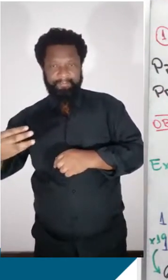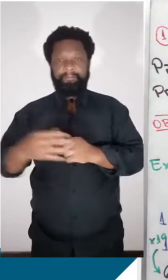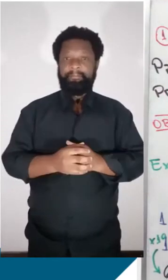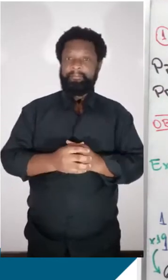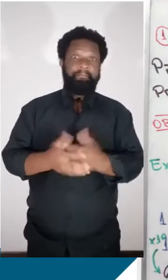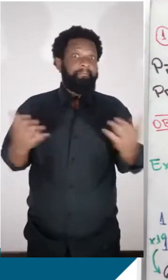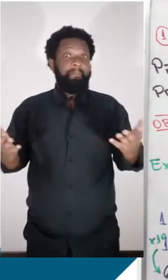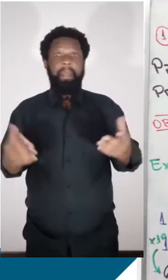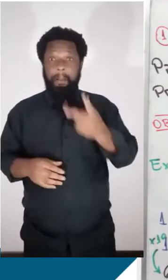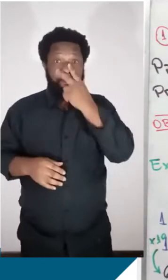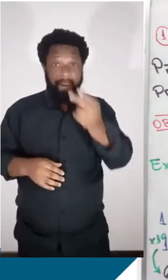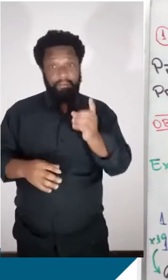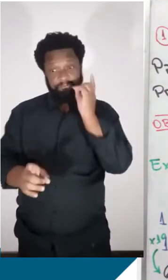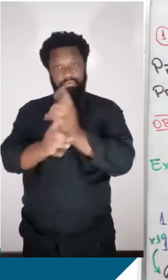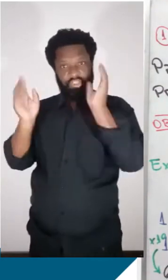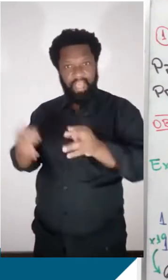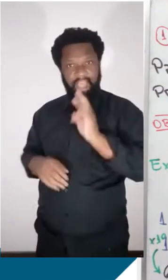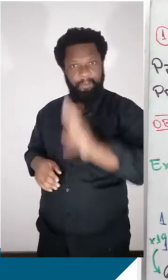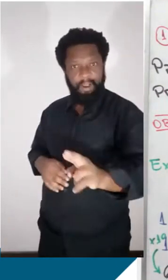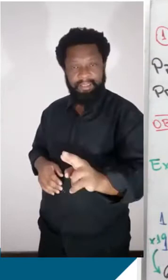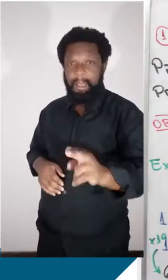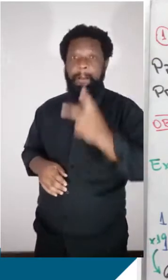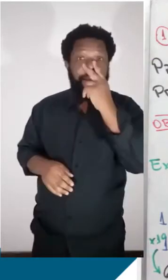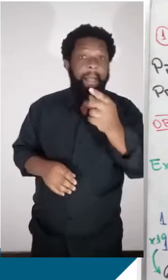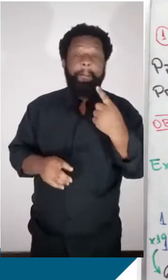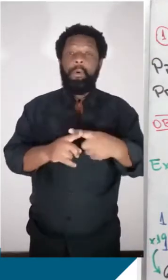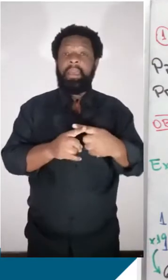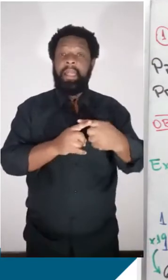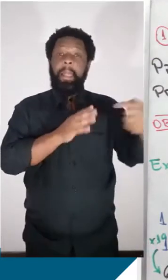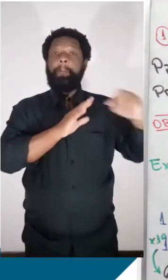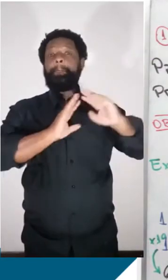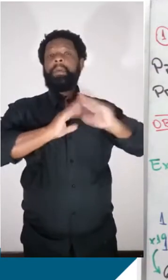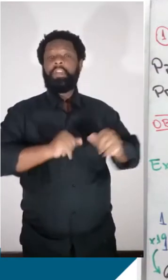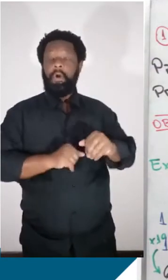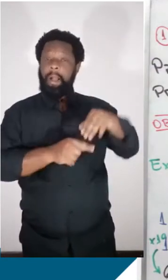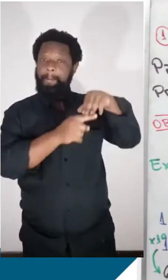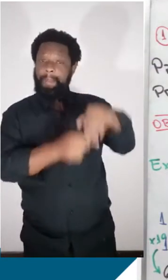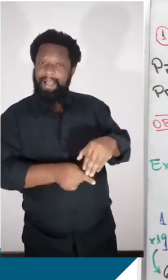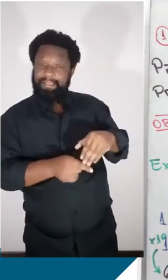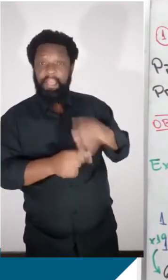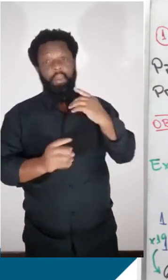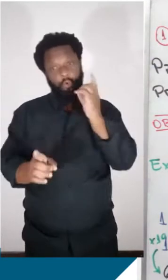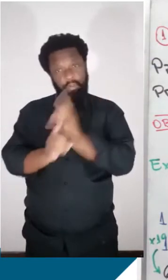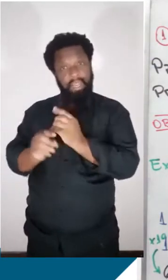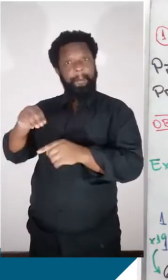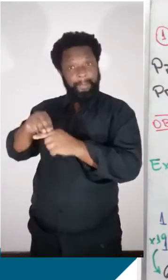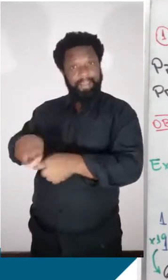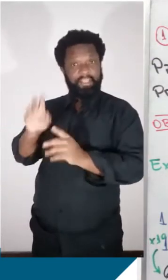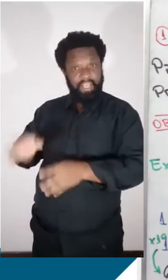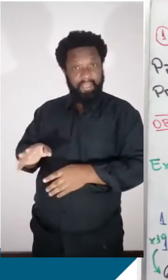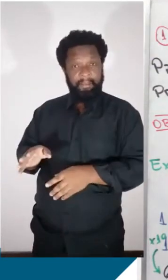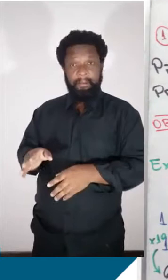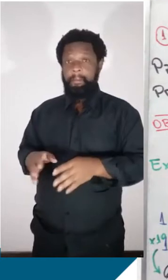Na2SiO3. Caraca, até parece que eu cheguei na resposta, porque ele me pediu a massa de Na2SiO3 e eu cheguei na